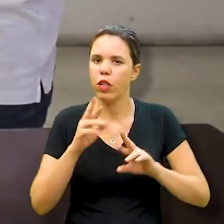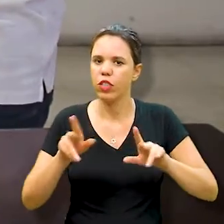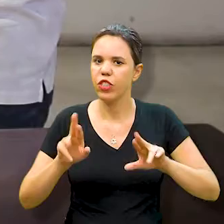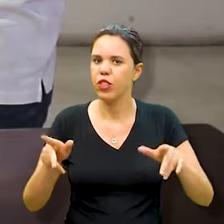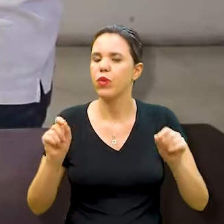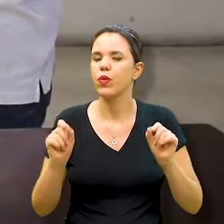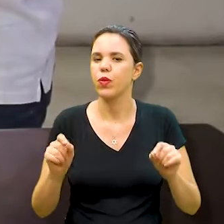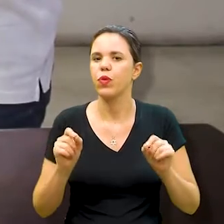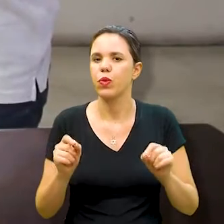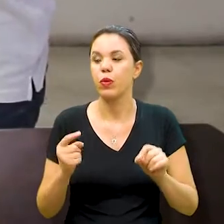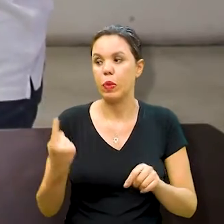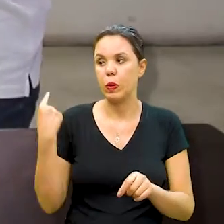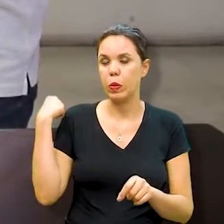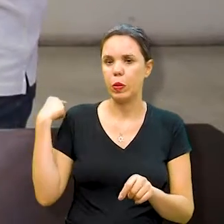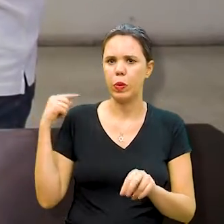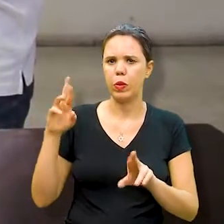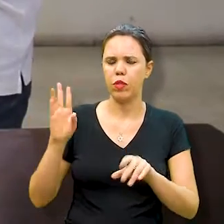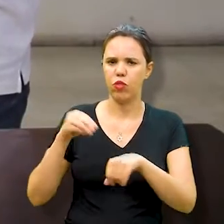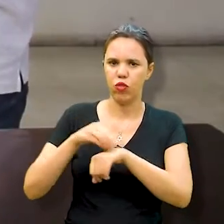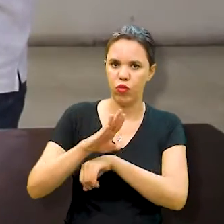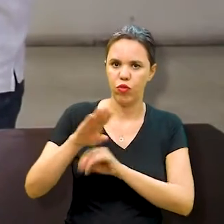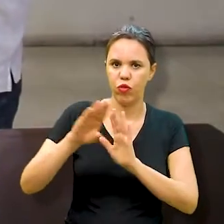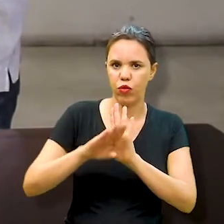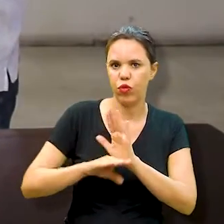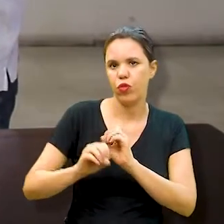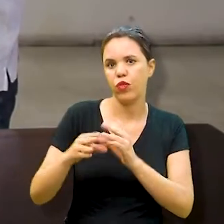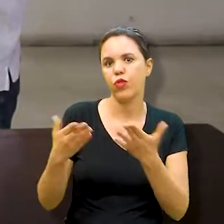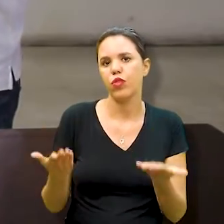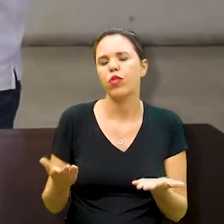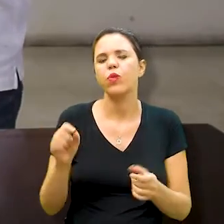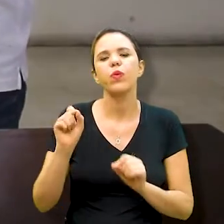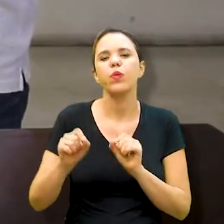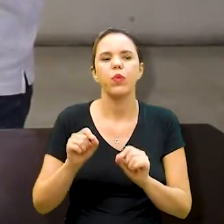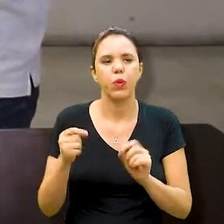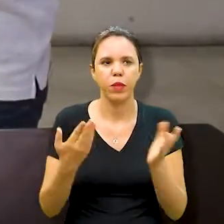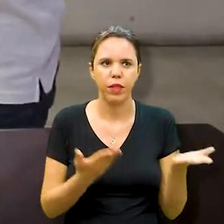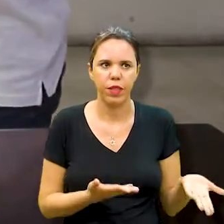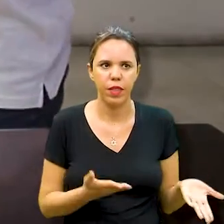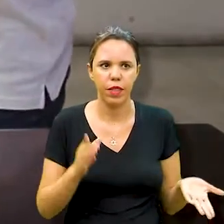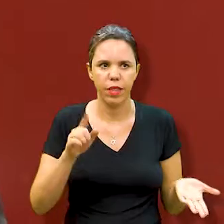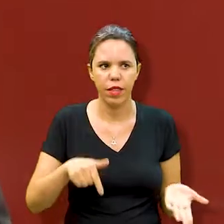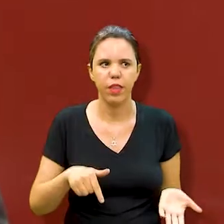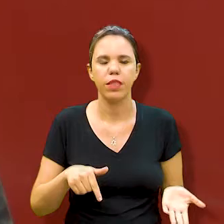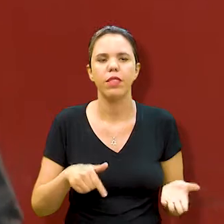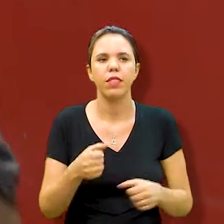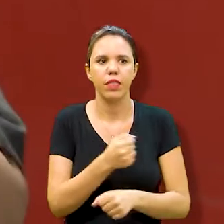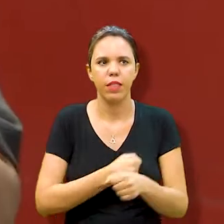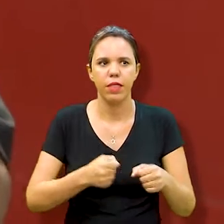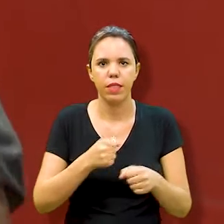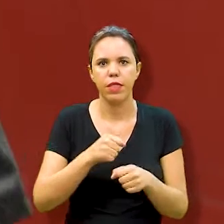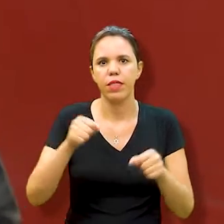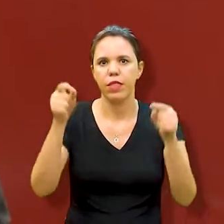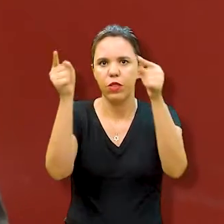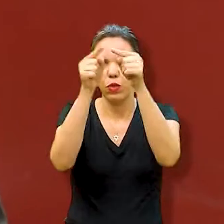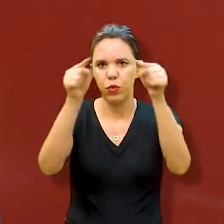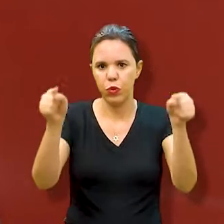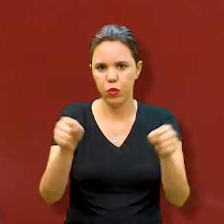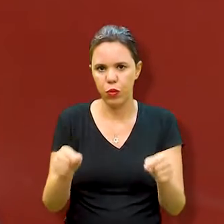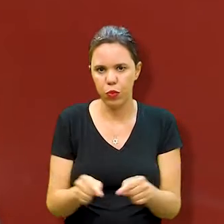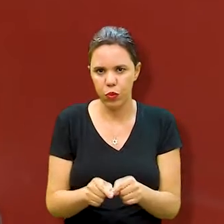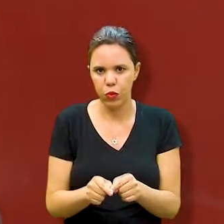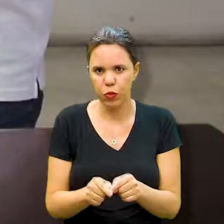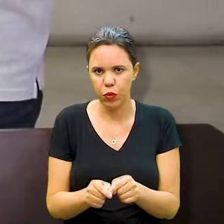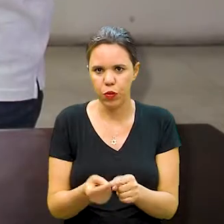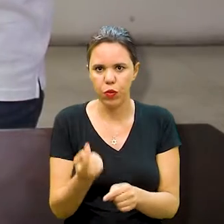ensinar uma receita diferente da anterior né que você já veio aqui no programa que receita que é essa essa é a receita de salmão